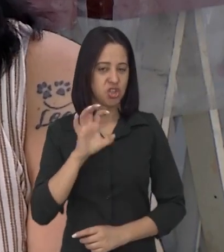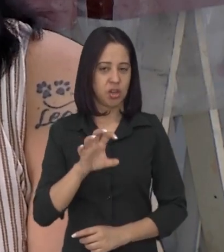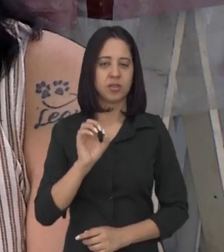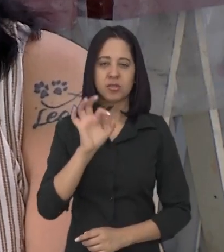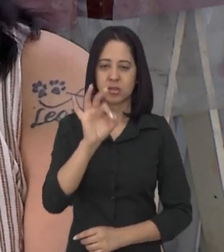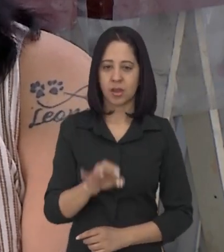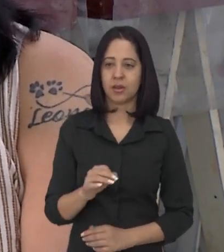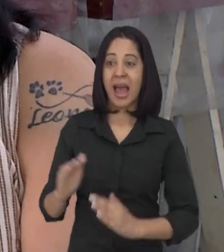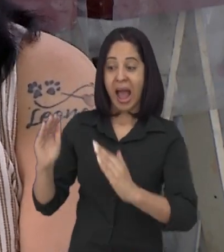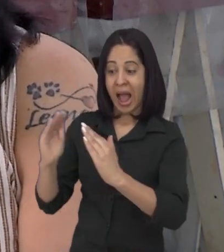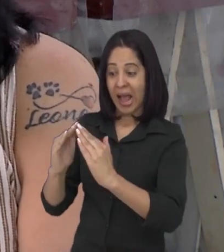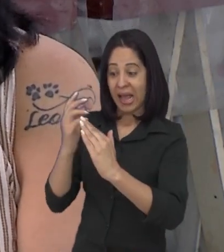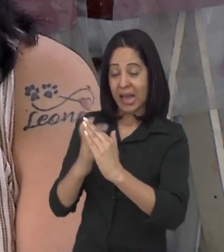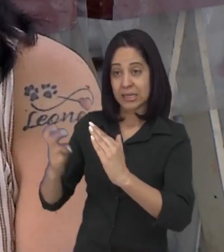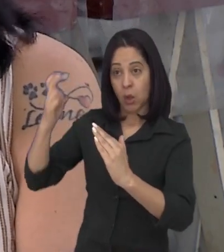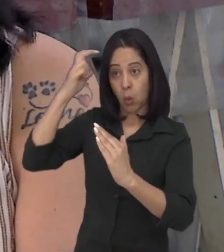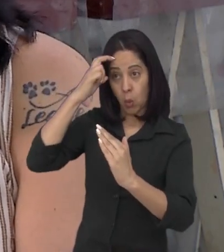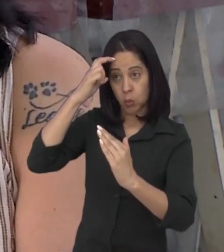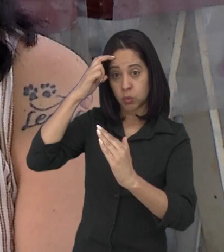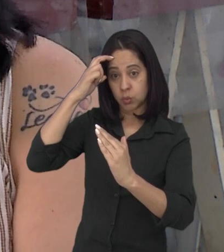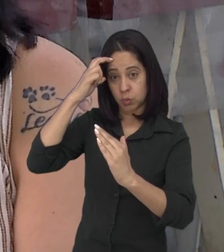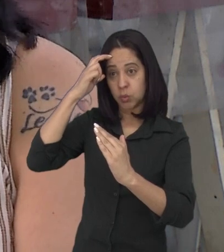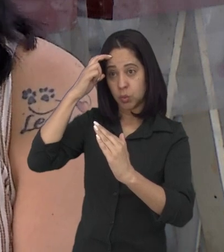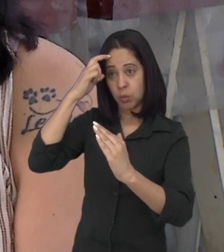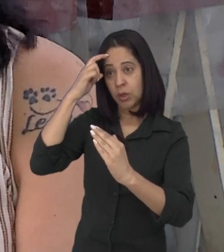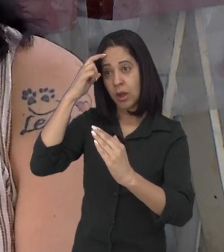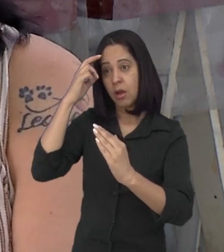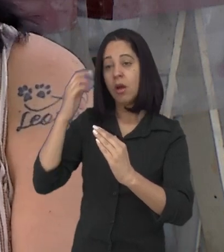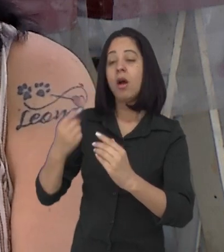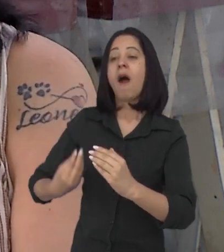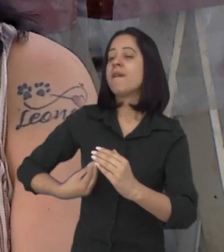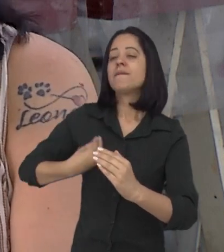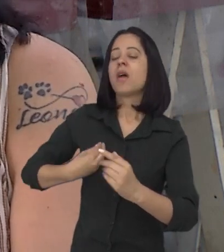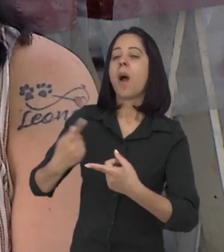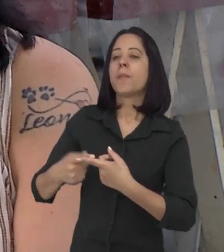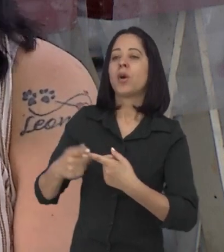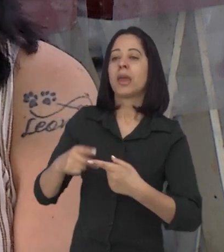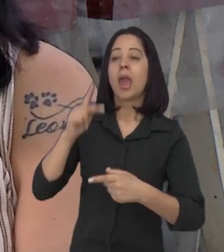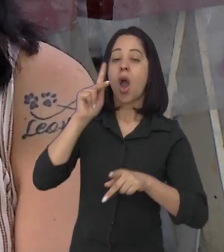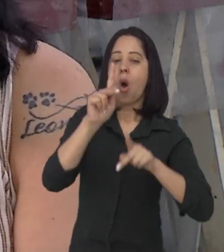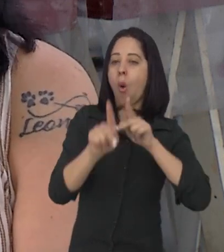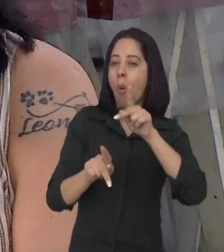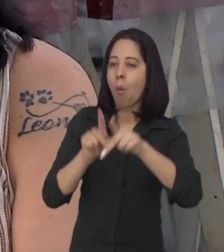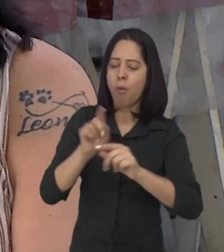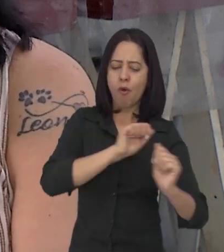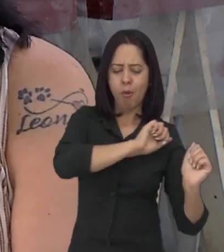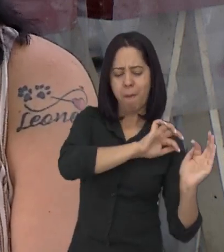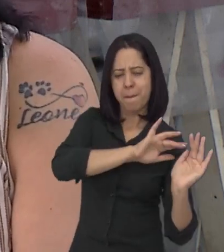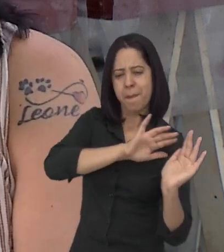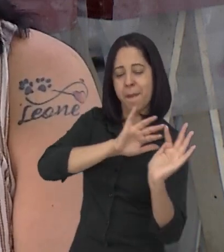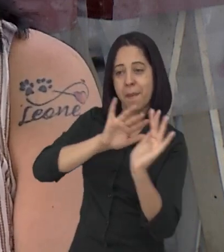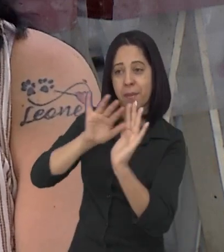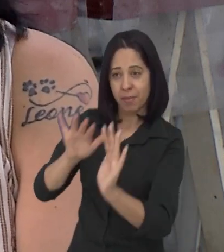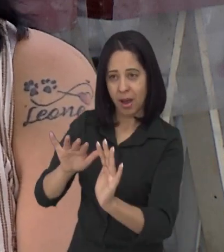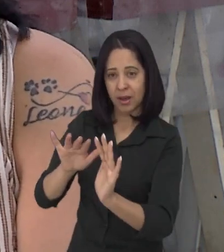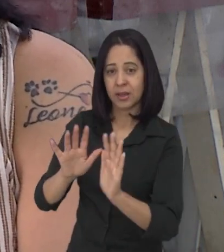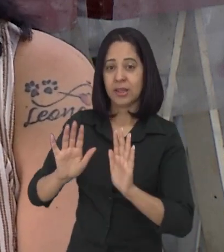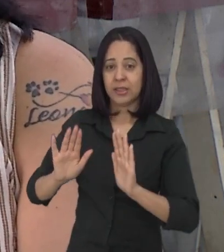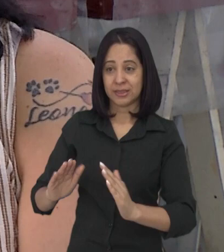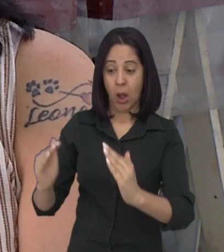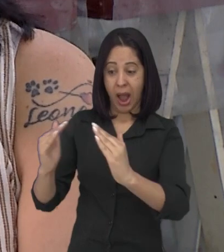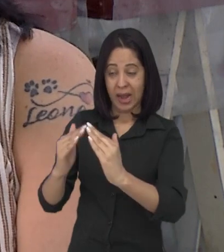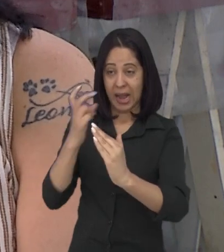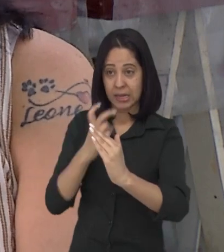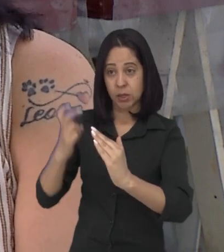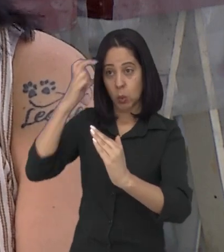Cultura, eu sempre digo que ela existe porque a população participa, porque as pessoas chegam até ela. Então, é de